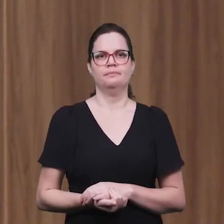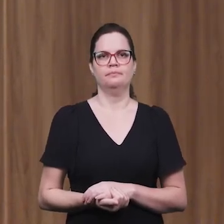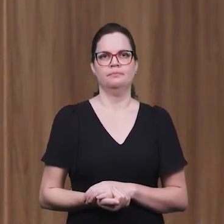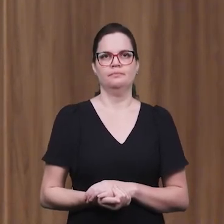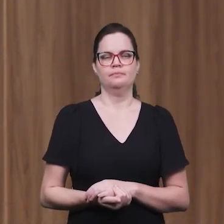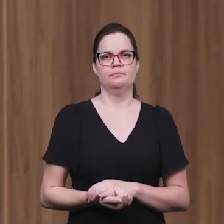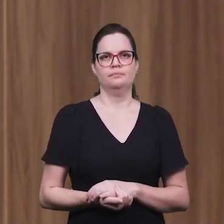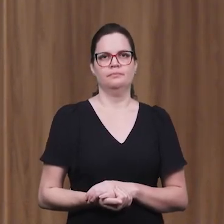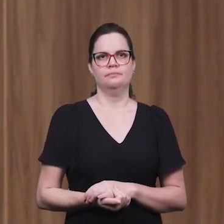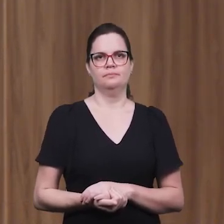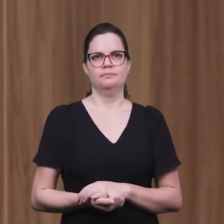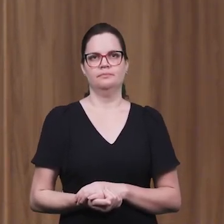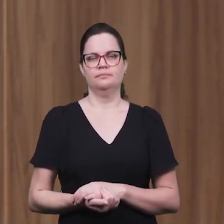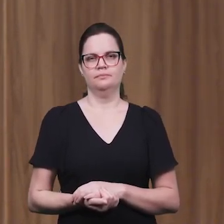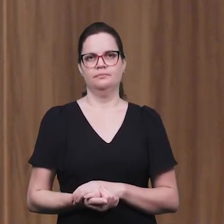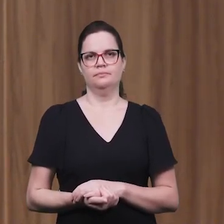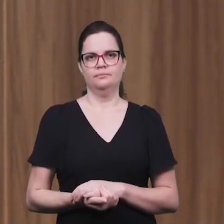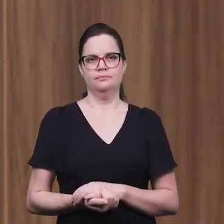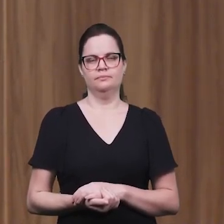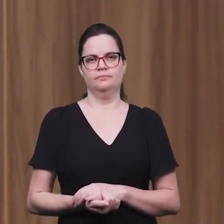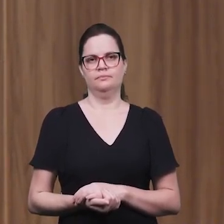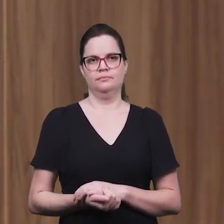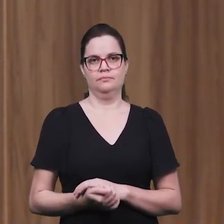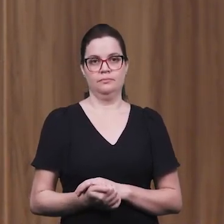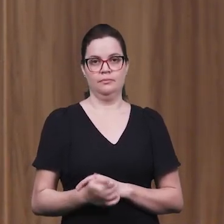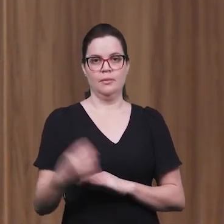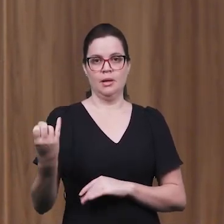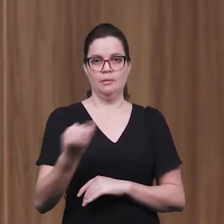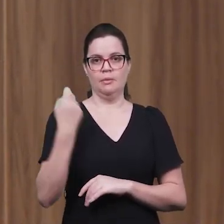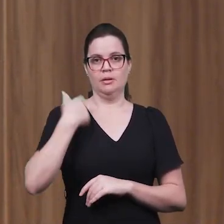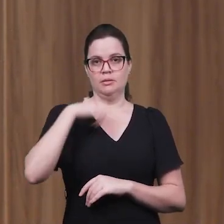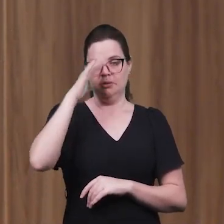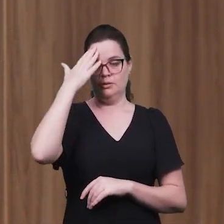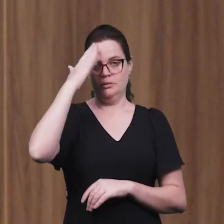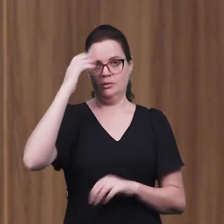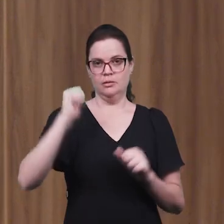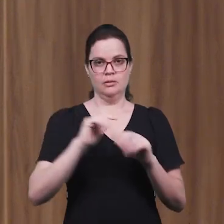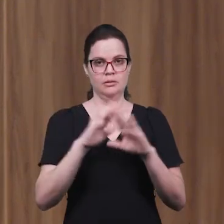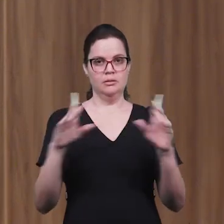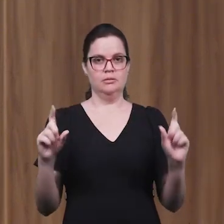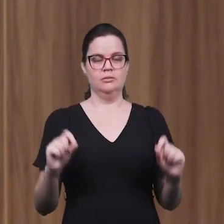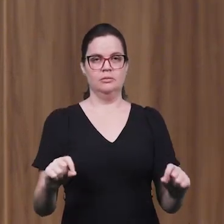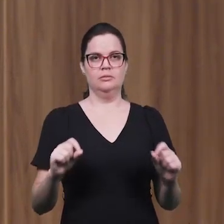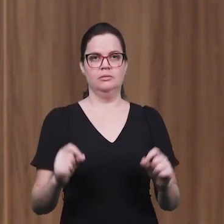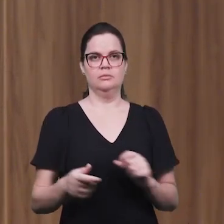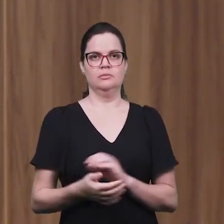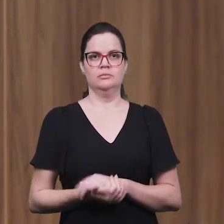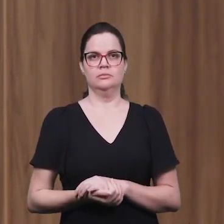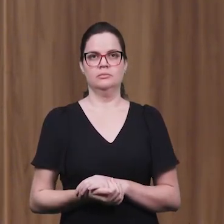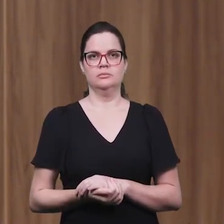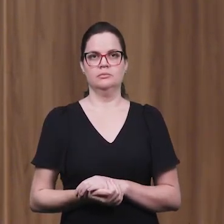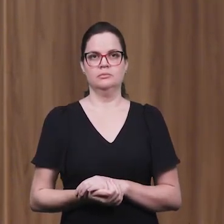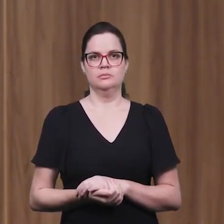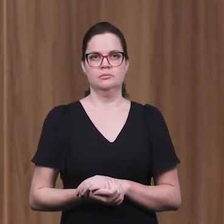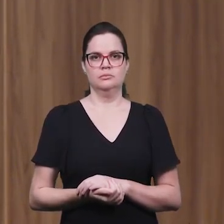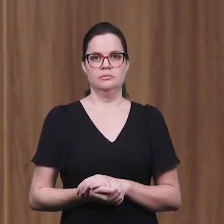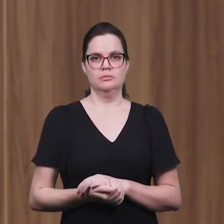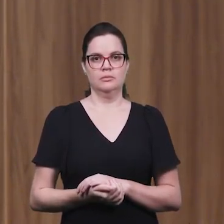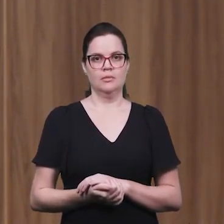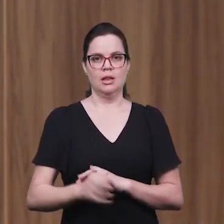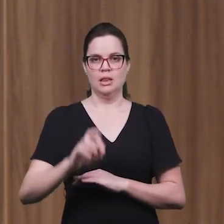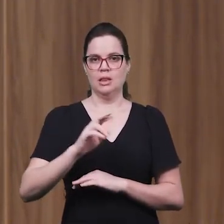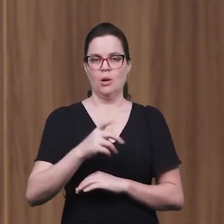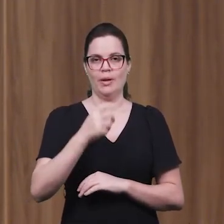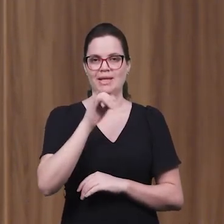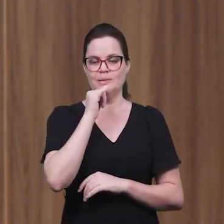Há um ensino que é muito importante frisarmos aqui hoje. Não é o batismo que faz o